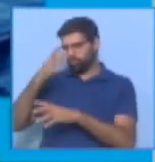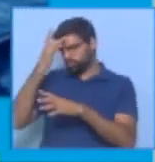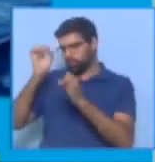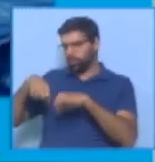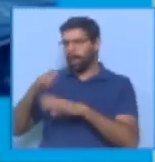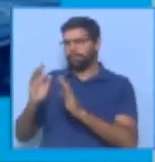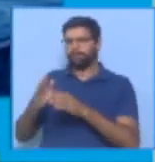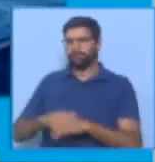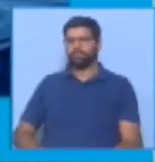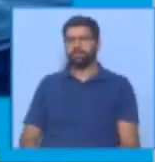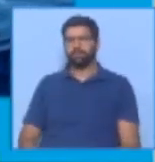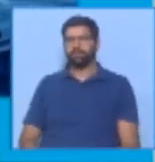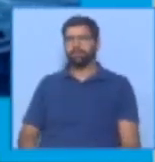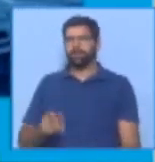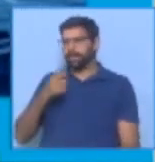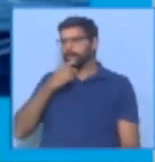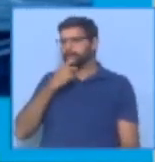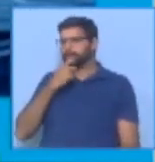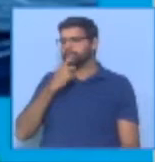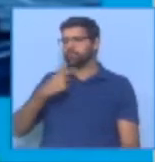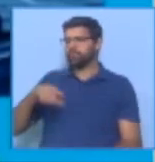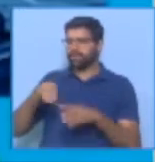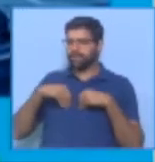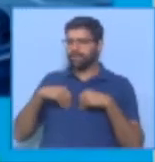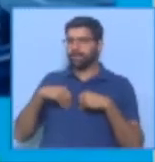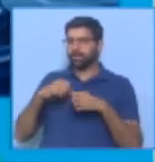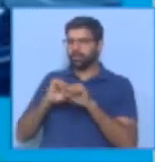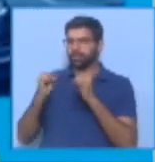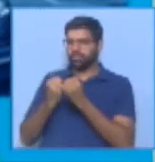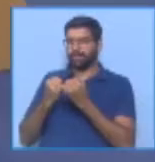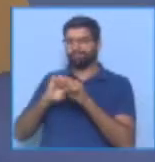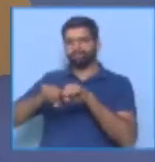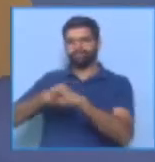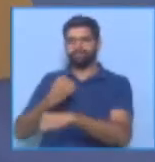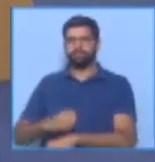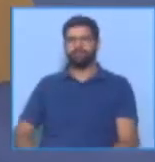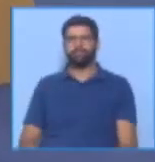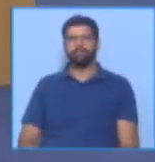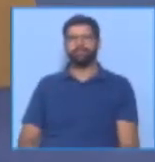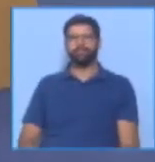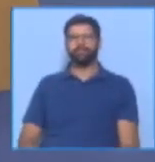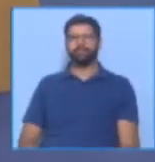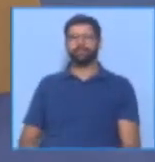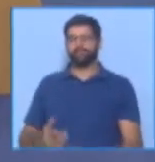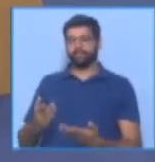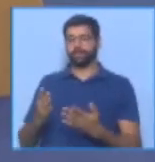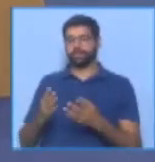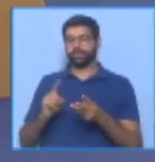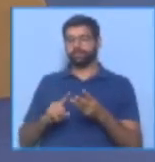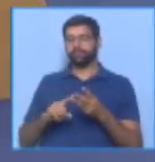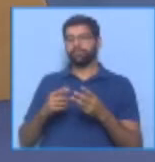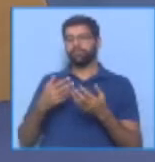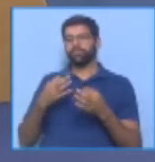com as quais, aderindo a elas, vamos destruir o próprio tecido social. E depois disto, propõe